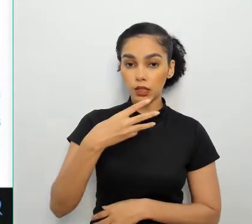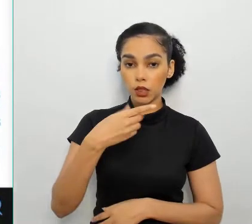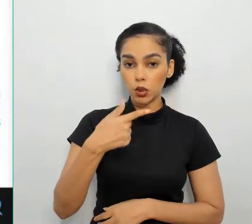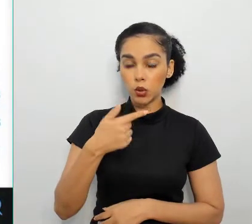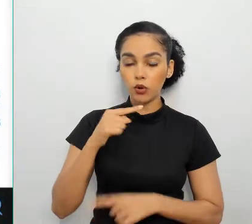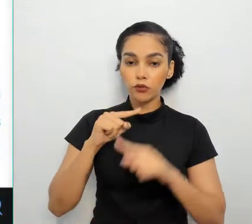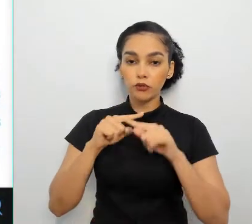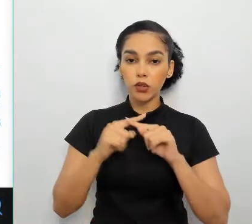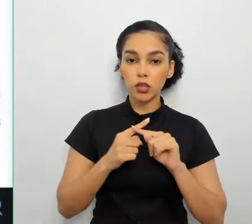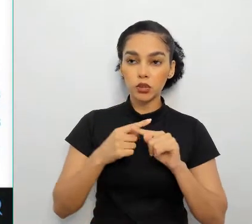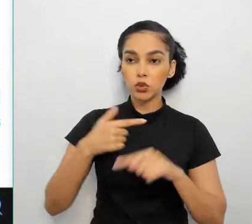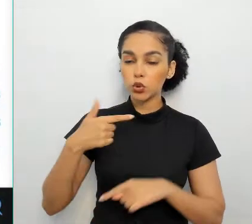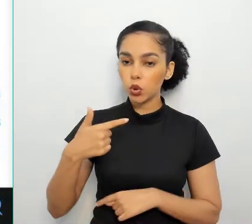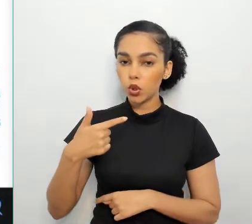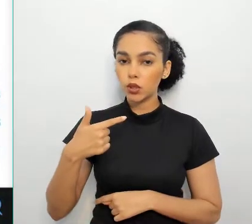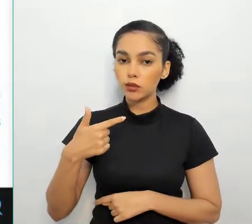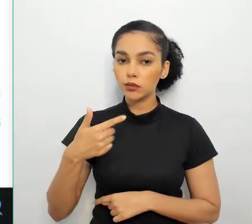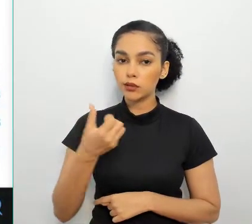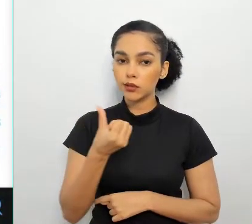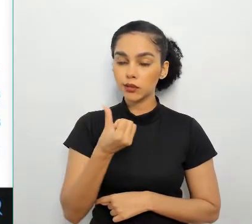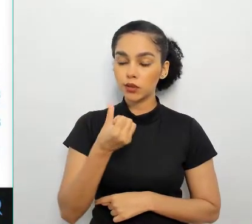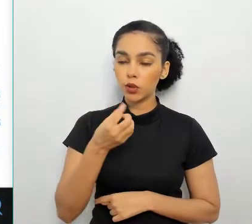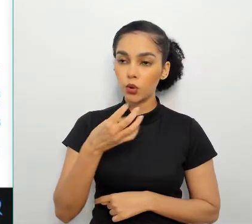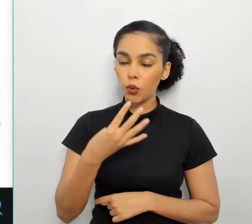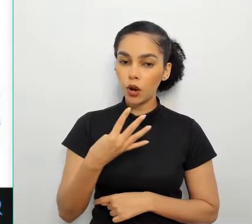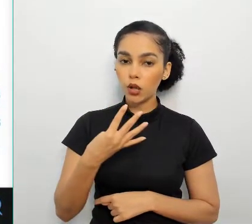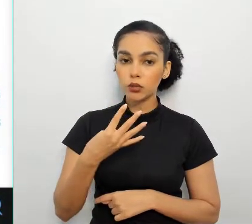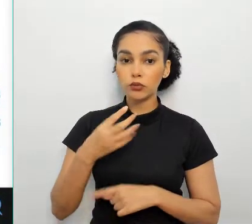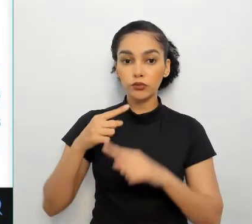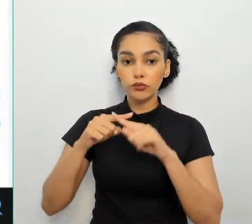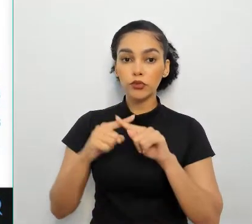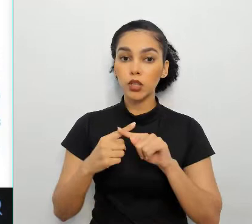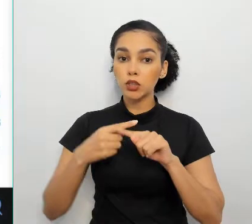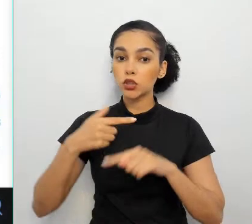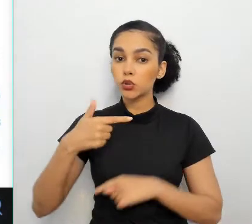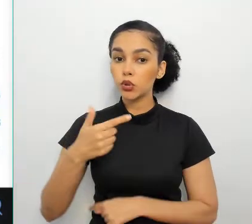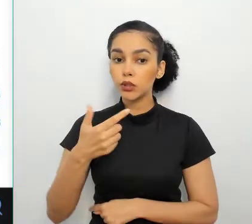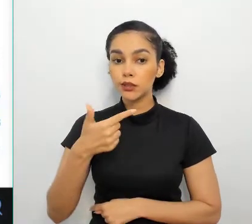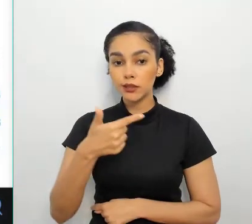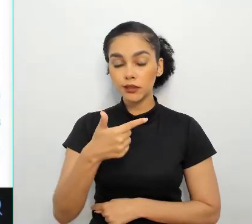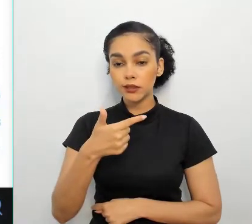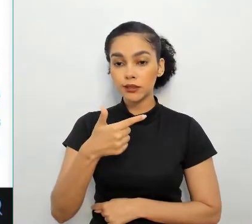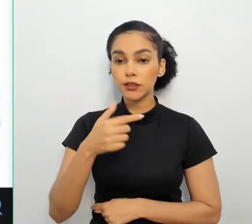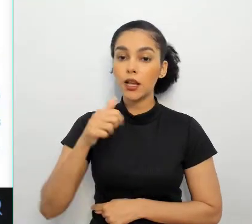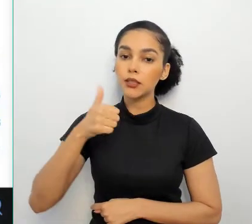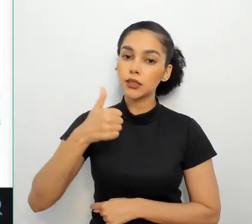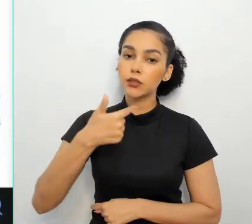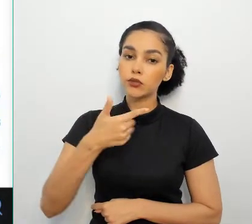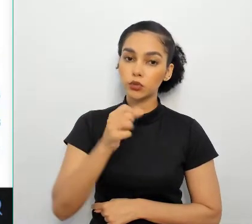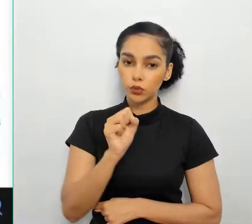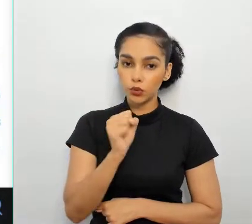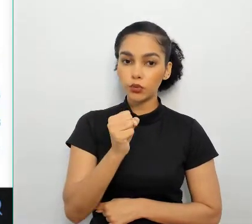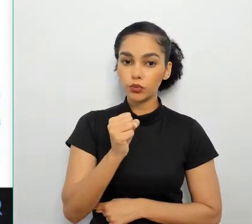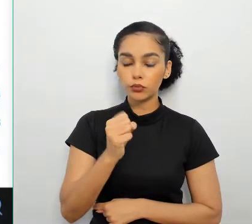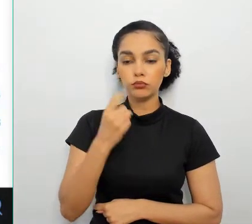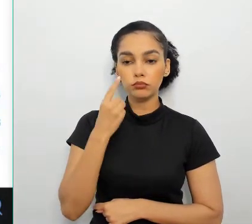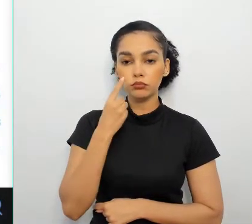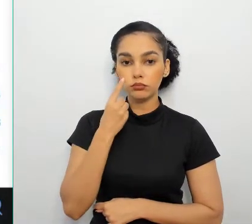dá 64, vezes 2, 128, o que significa que 128 é 2 elevado a 7. Troquei por potência de base